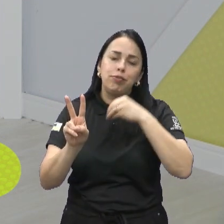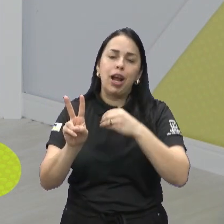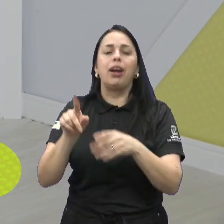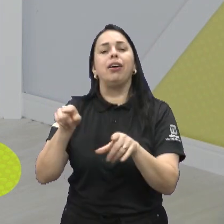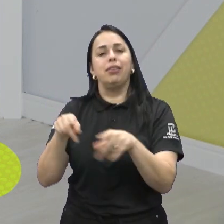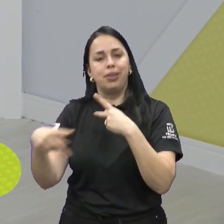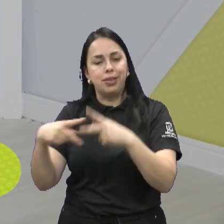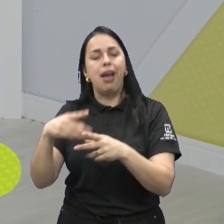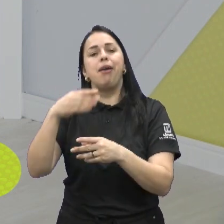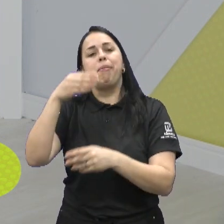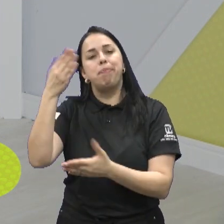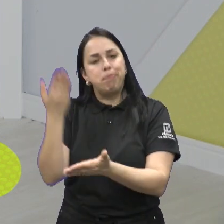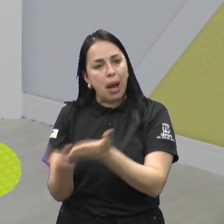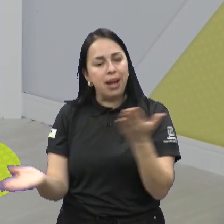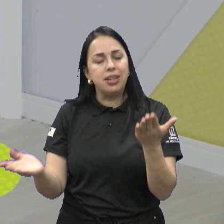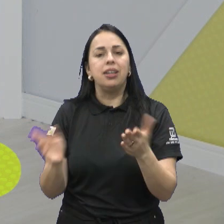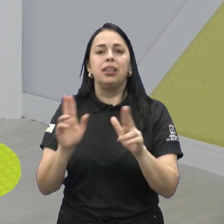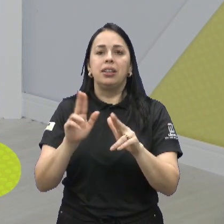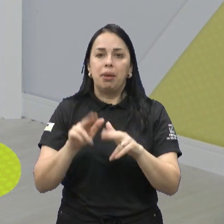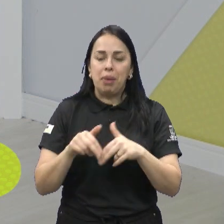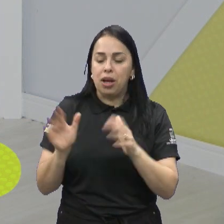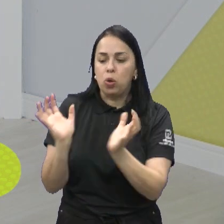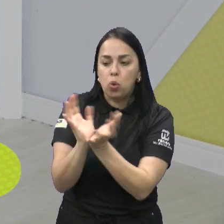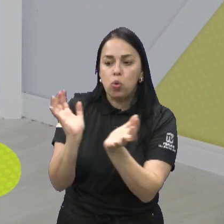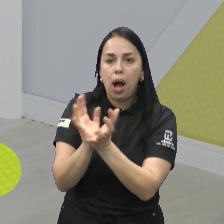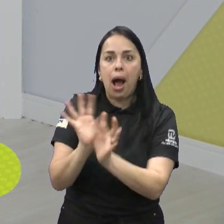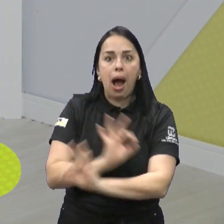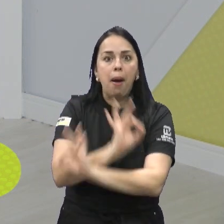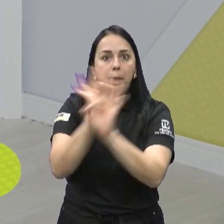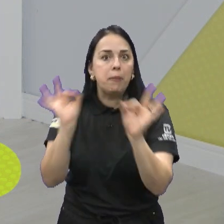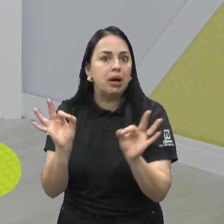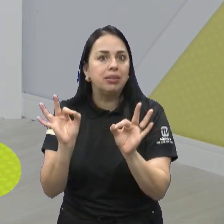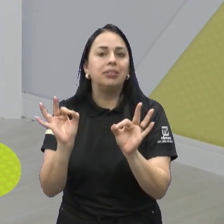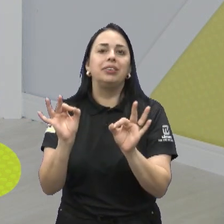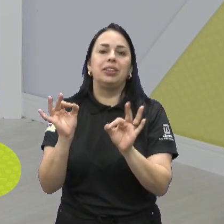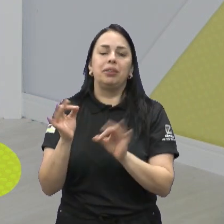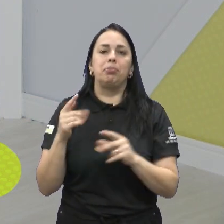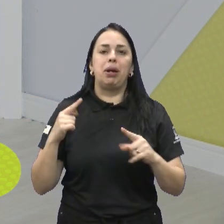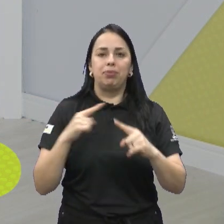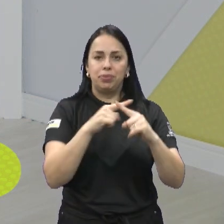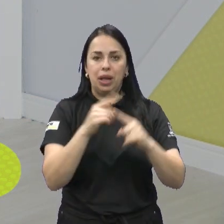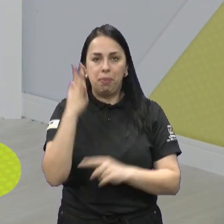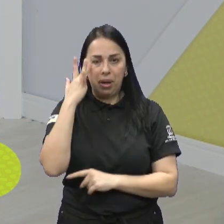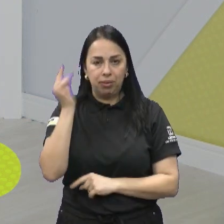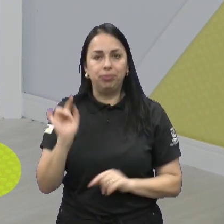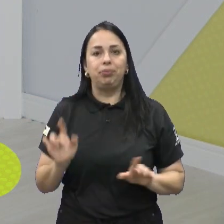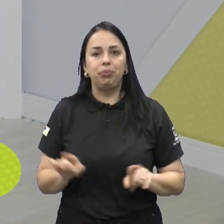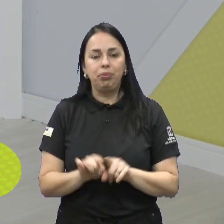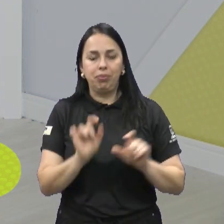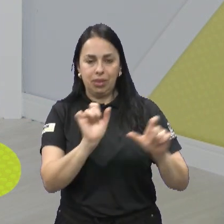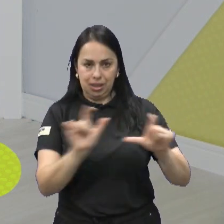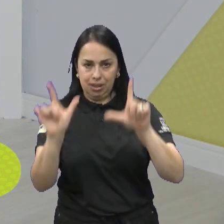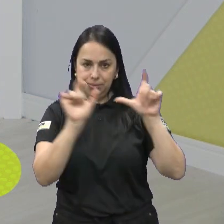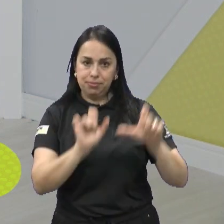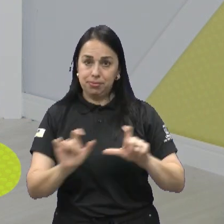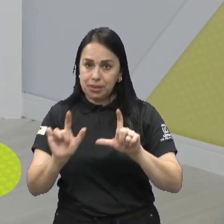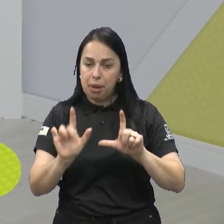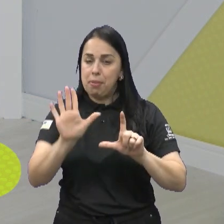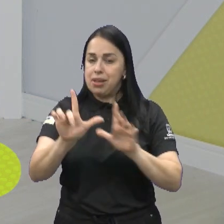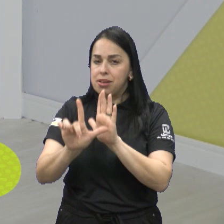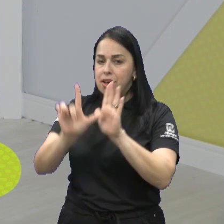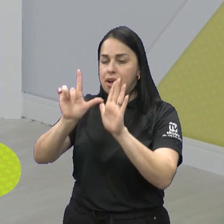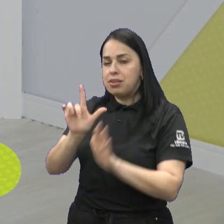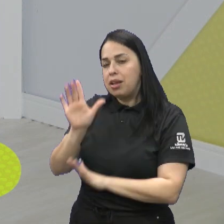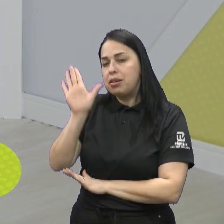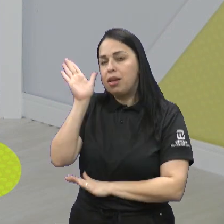bem e todo o elenco do São José esteja bem para fechar essa série. Agora, antes da gente ver aqui as tabelas, Paulito, tem uma curiosidade. A gente